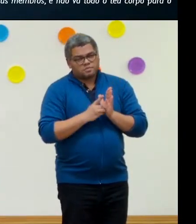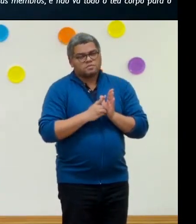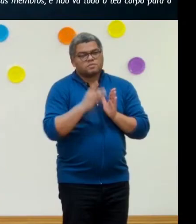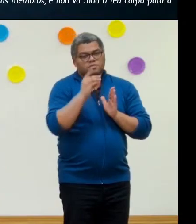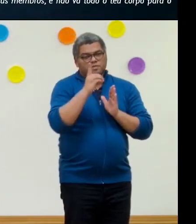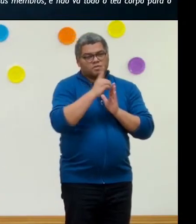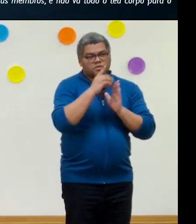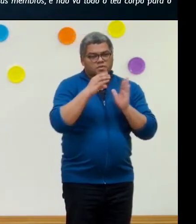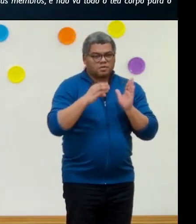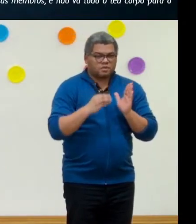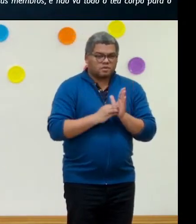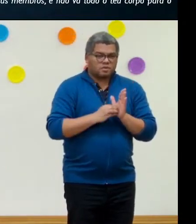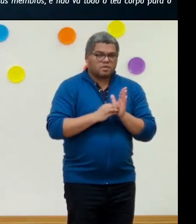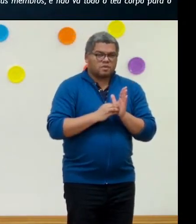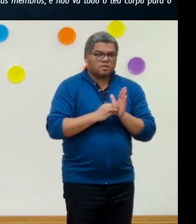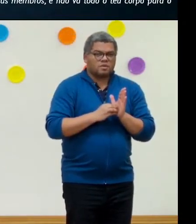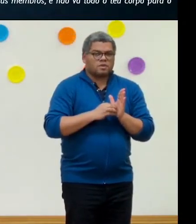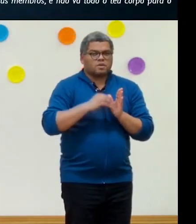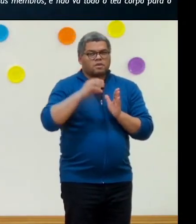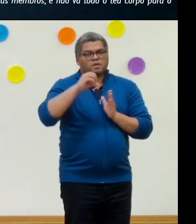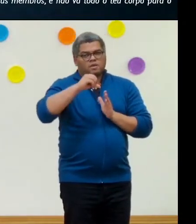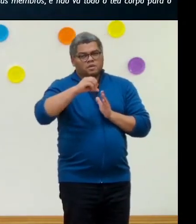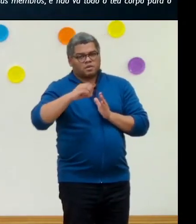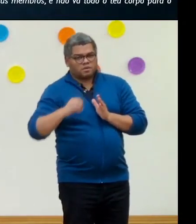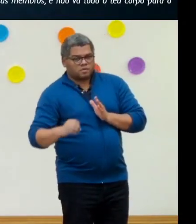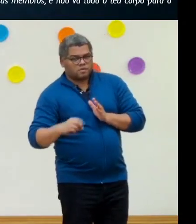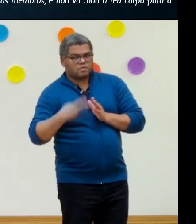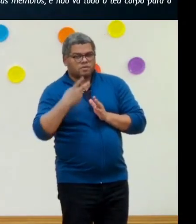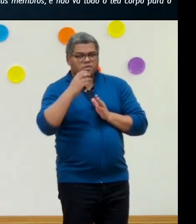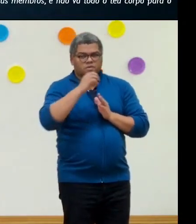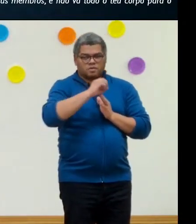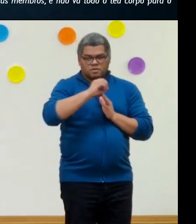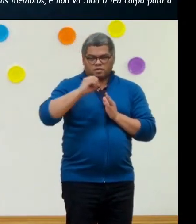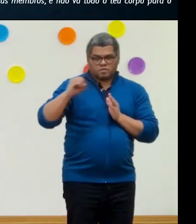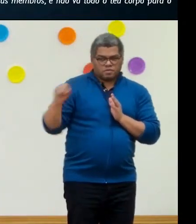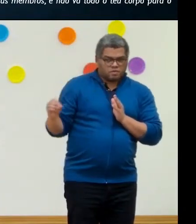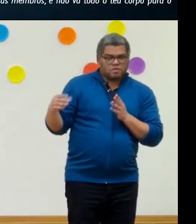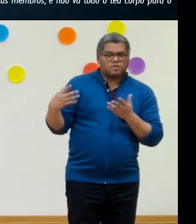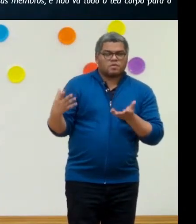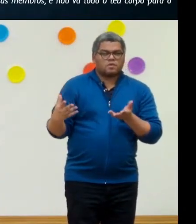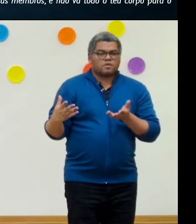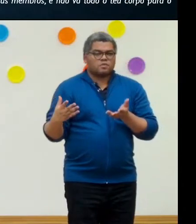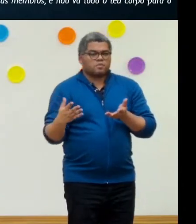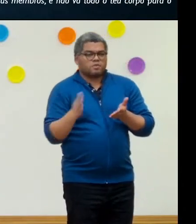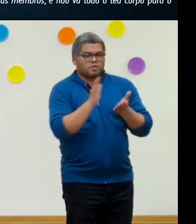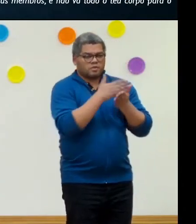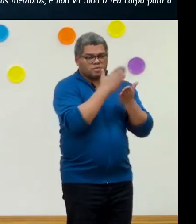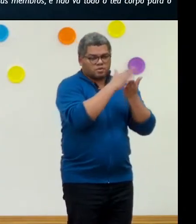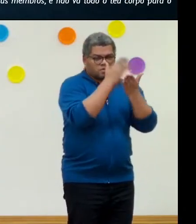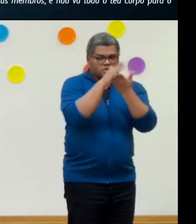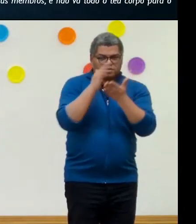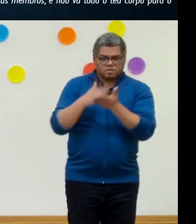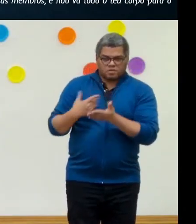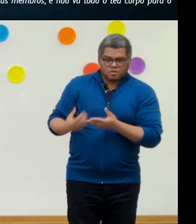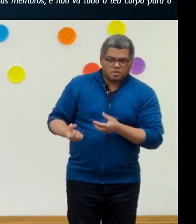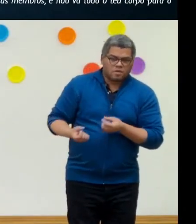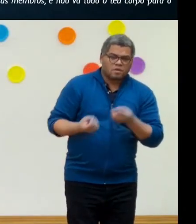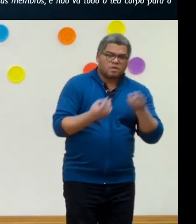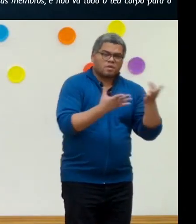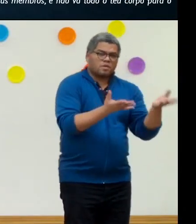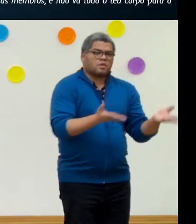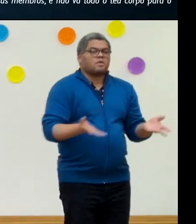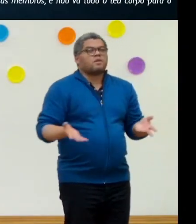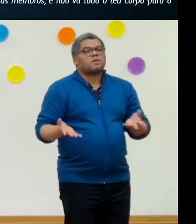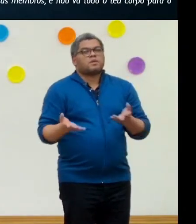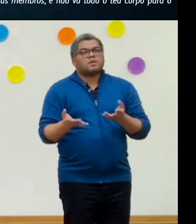sei. Eu lembro que no colégio, talvez todo mundo tenha uma história de colégio assim, os que viveram nos anos 90. O cara levava lá, a 7ª